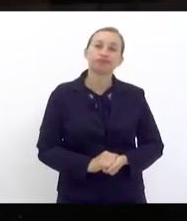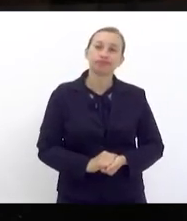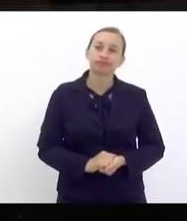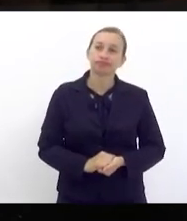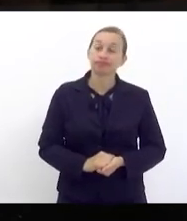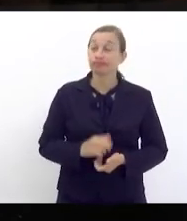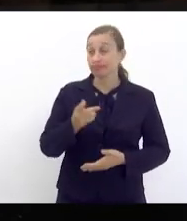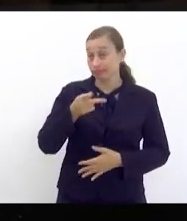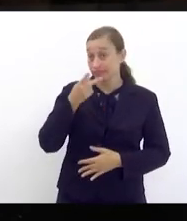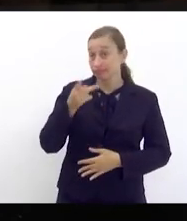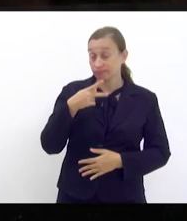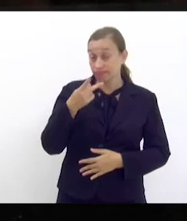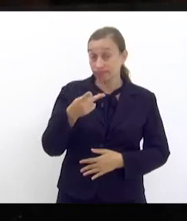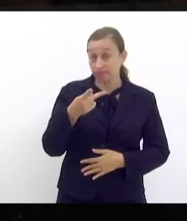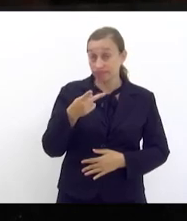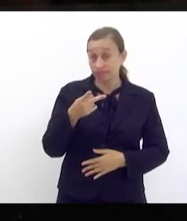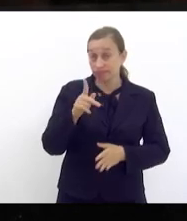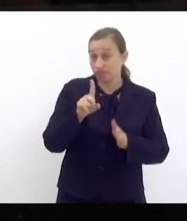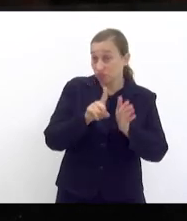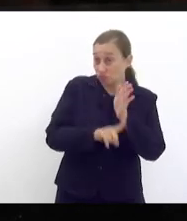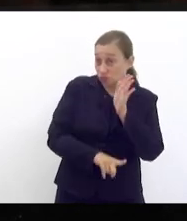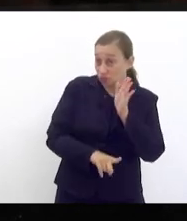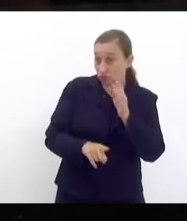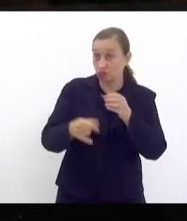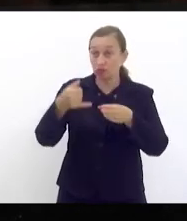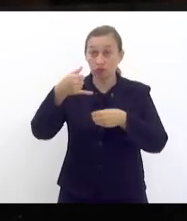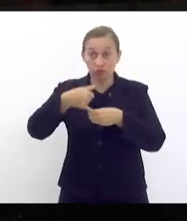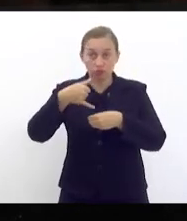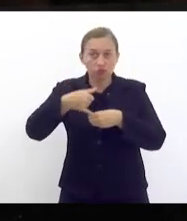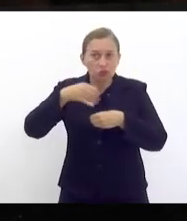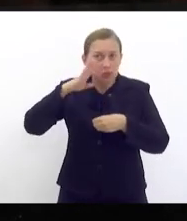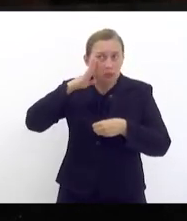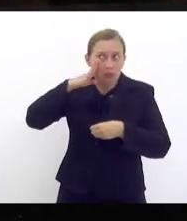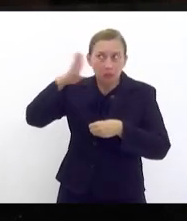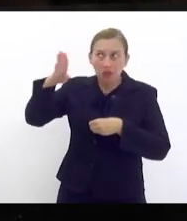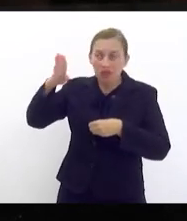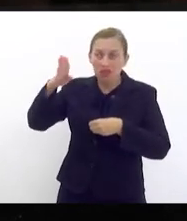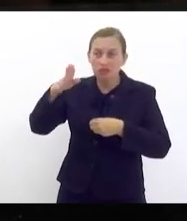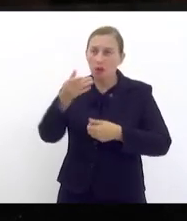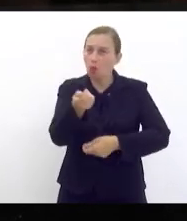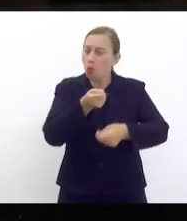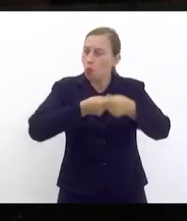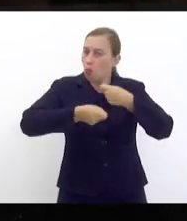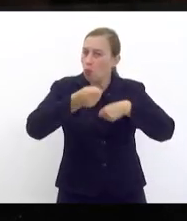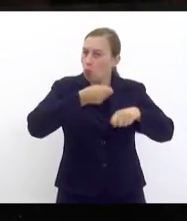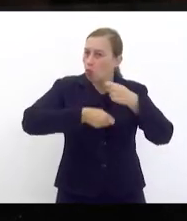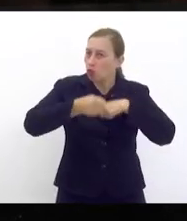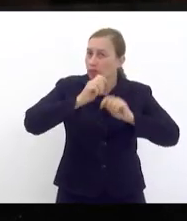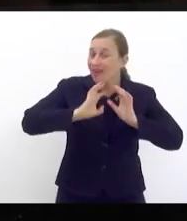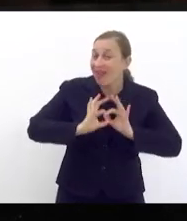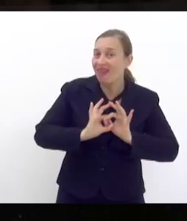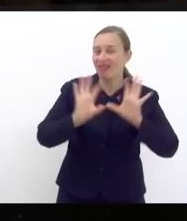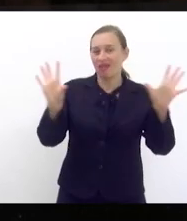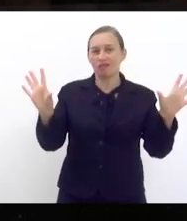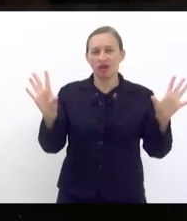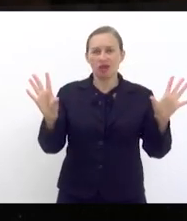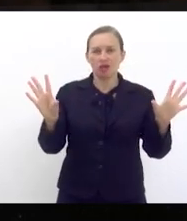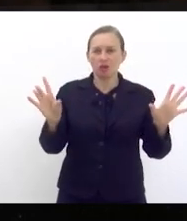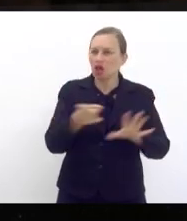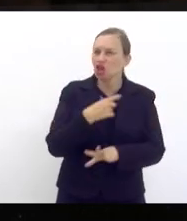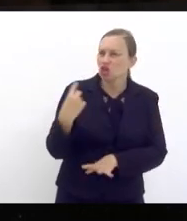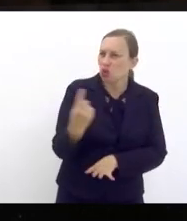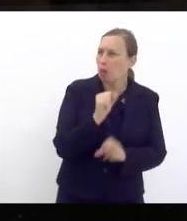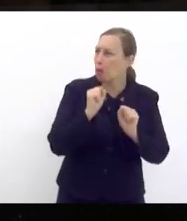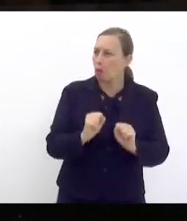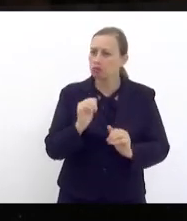que falar que a diminuição do combustível é essencial numa economia liberal para que a gente